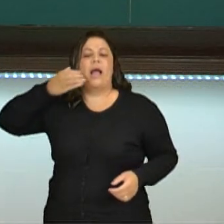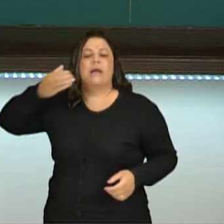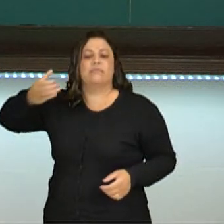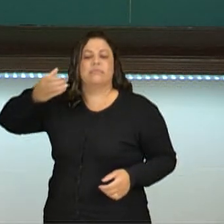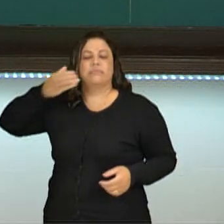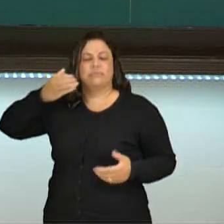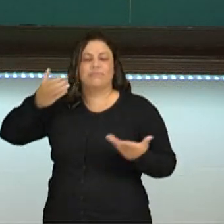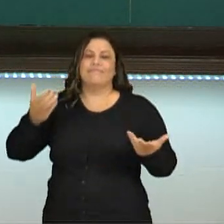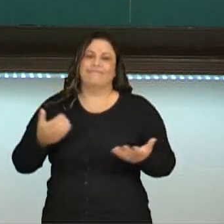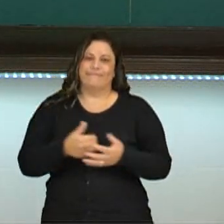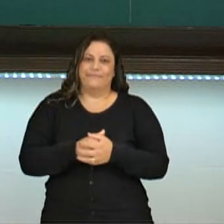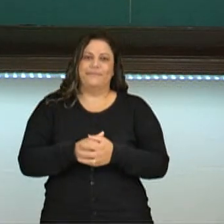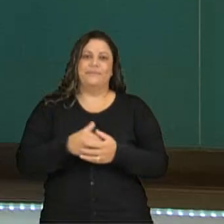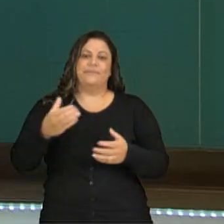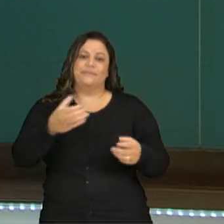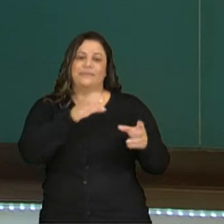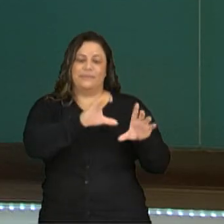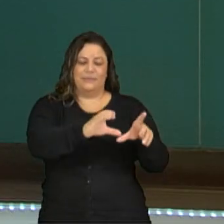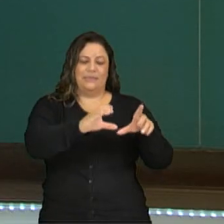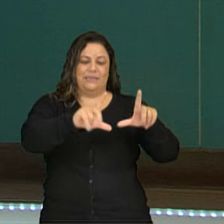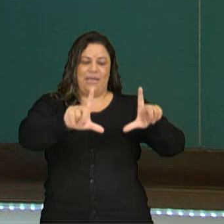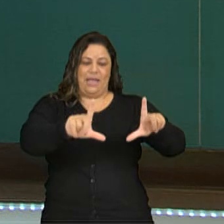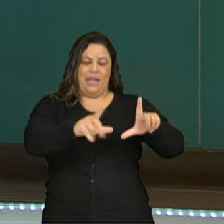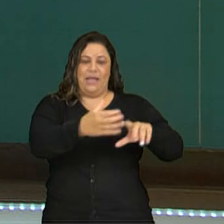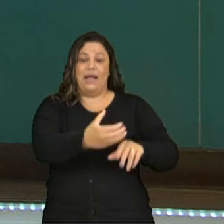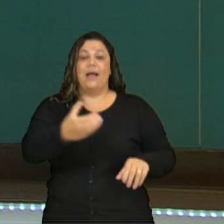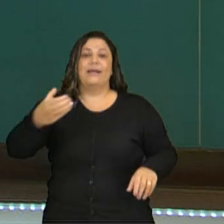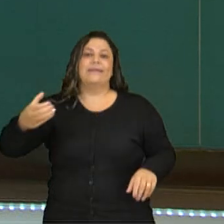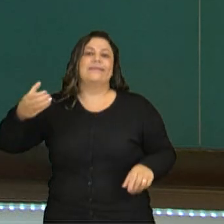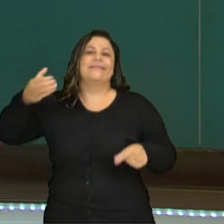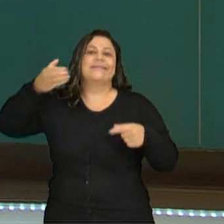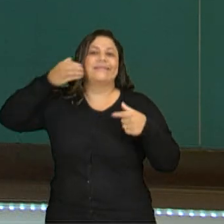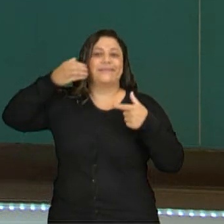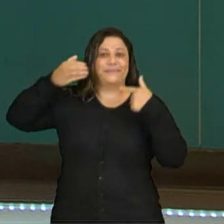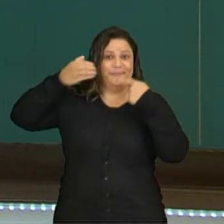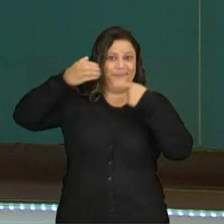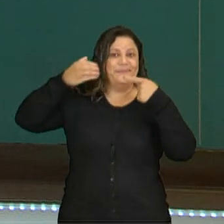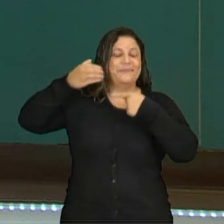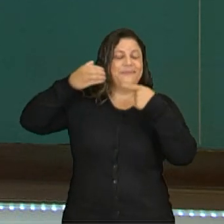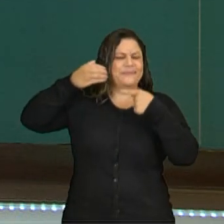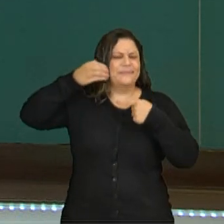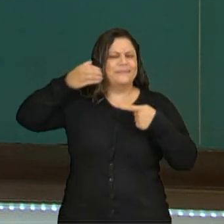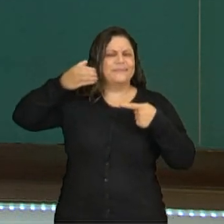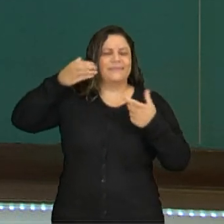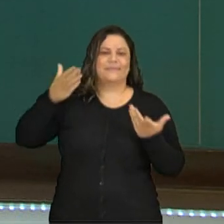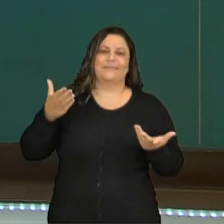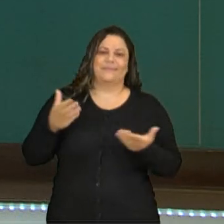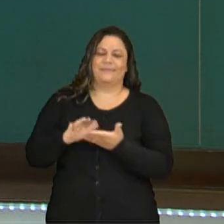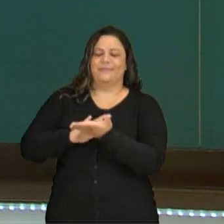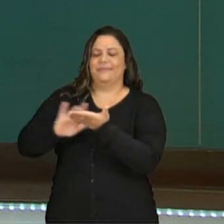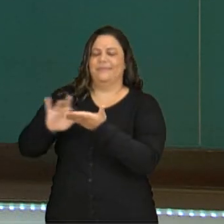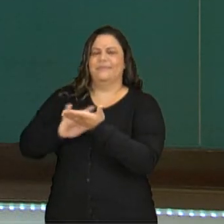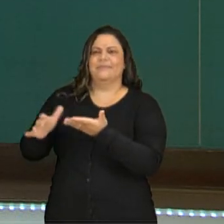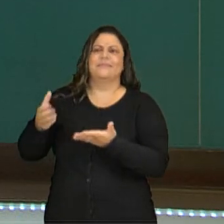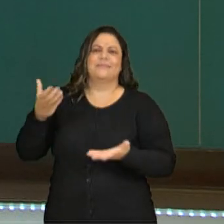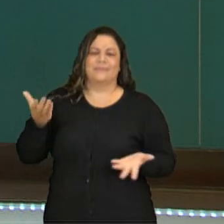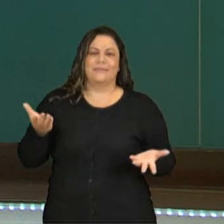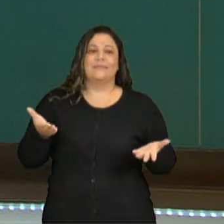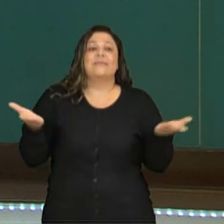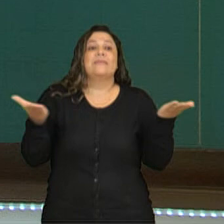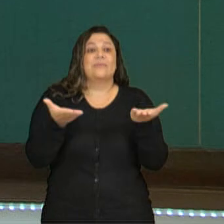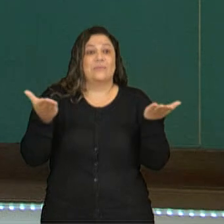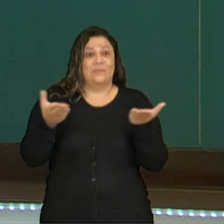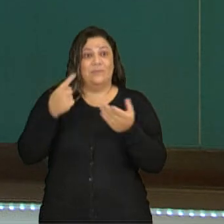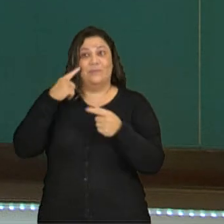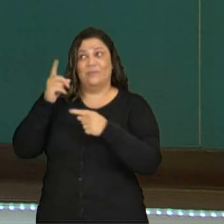bem interessante, ó. Se antes nós tínhamos aqui o tijolar, por causa do seu formato e do seu peso, agora nós